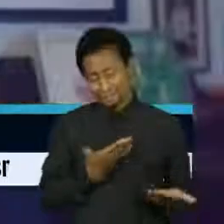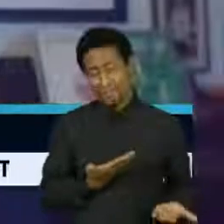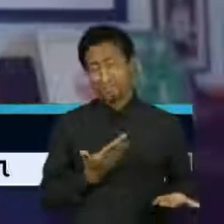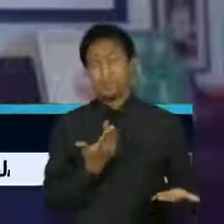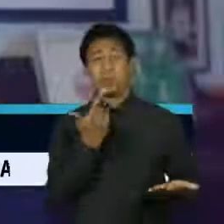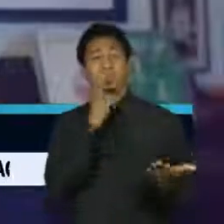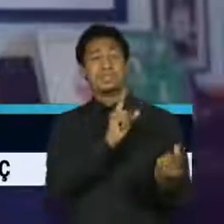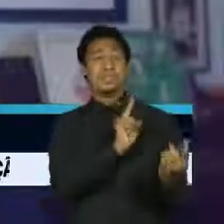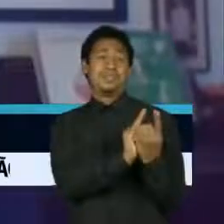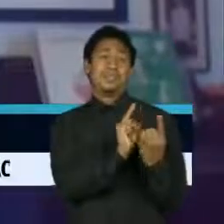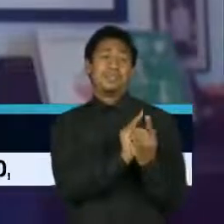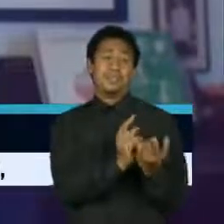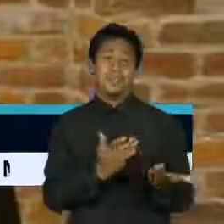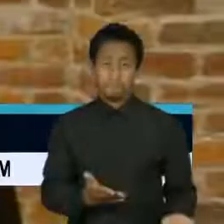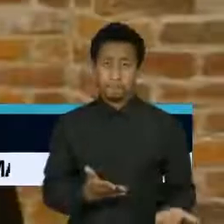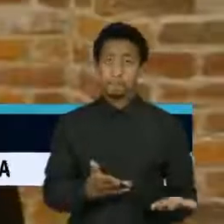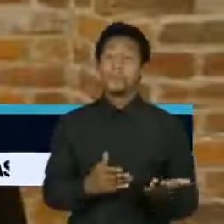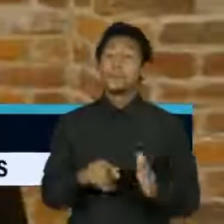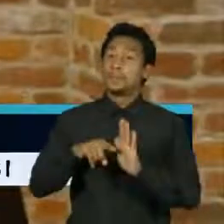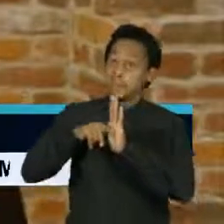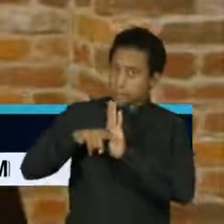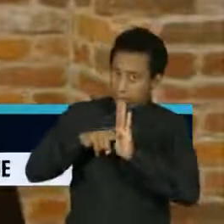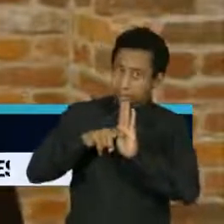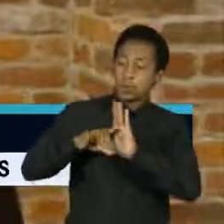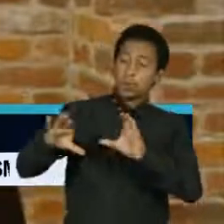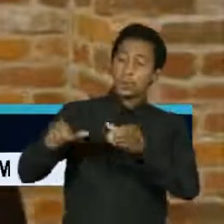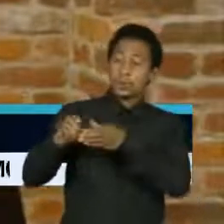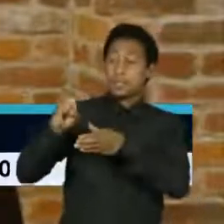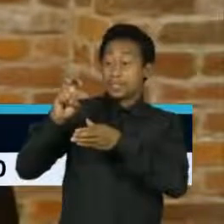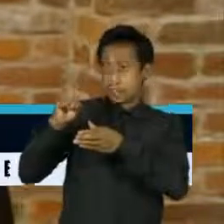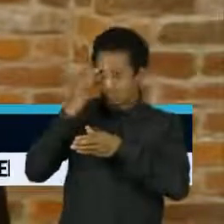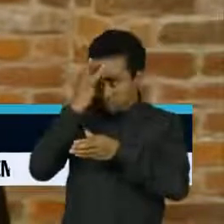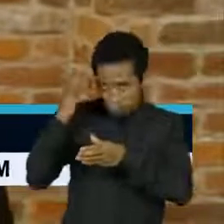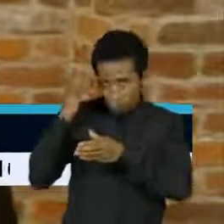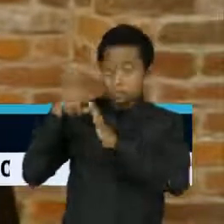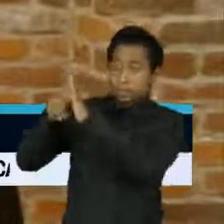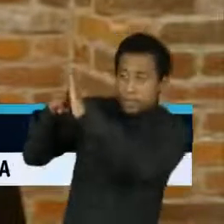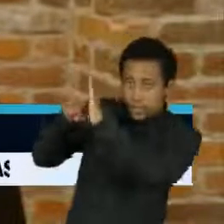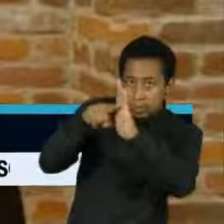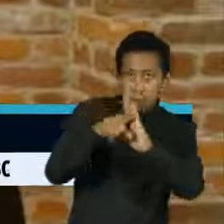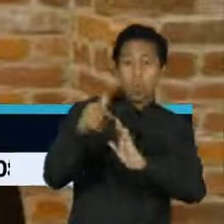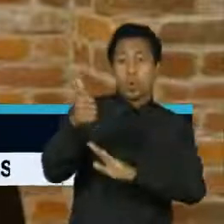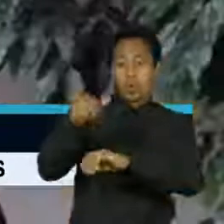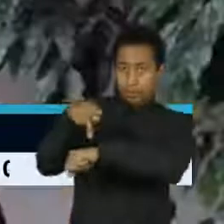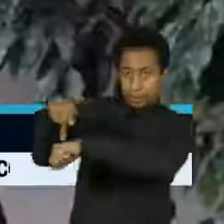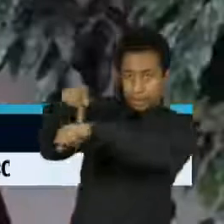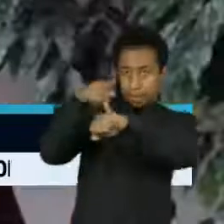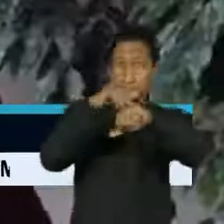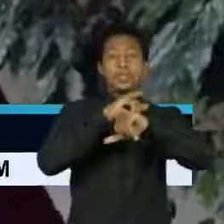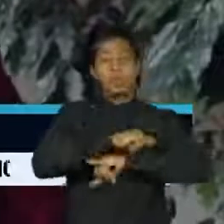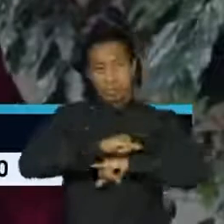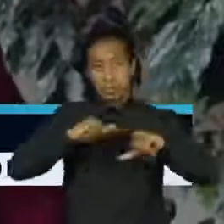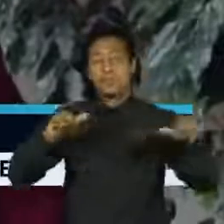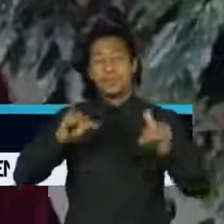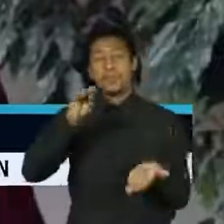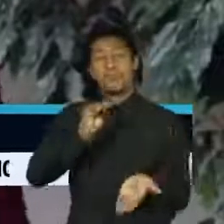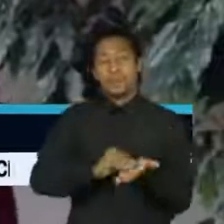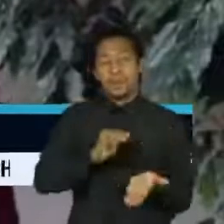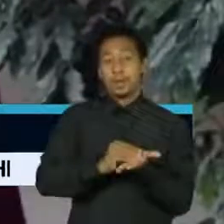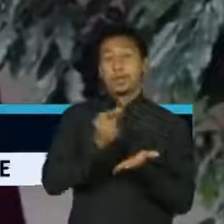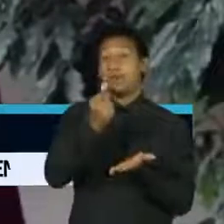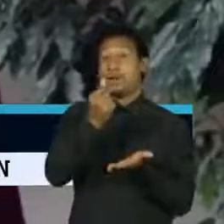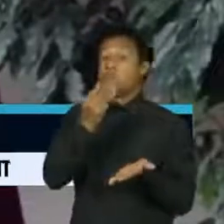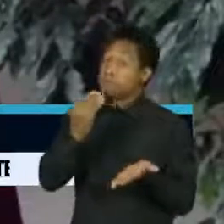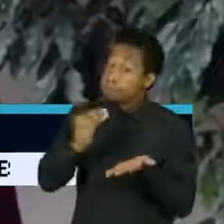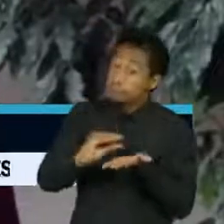atender. Os 25 pesquisadores que participaram do estudo em 11 países relataram o descaso e a falta de investimento em relação à